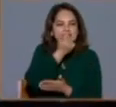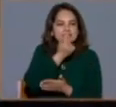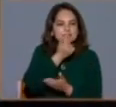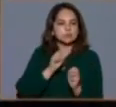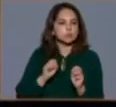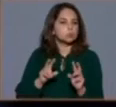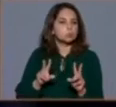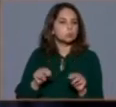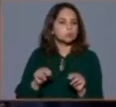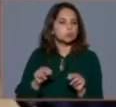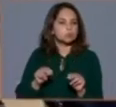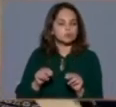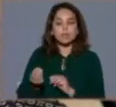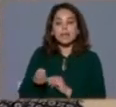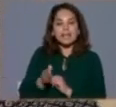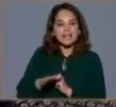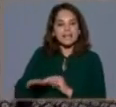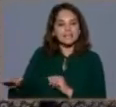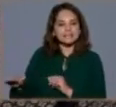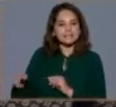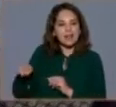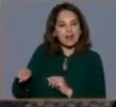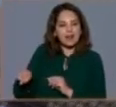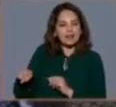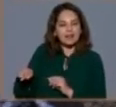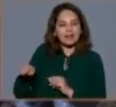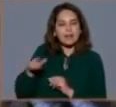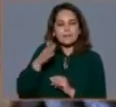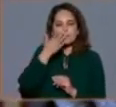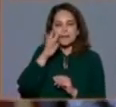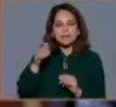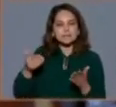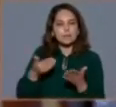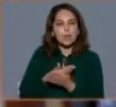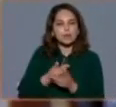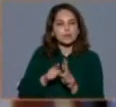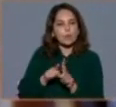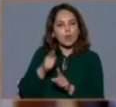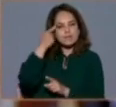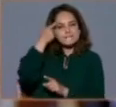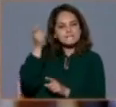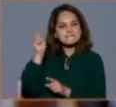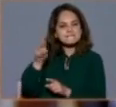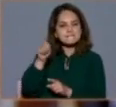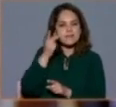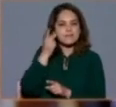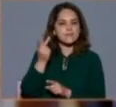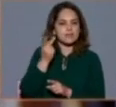crianças, a morte sempre nos parece uma traição à vida. Mesmo